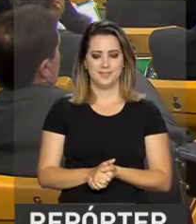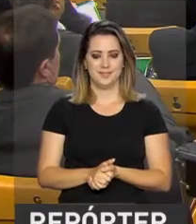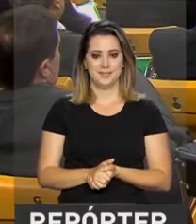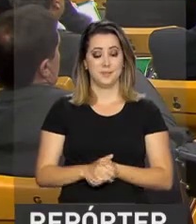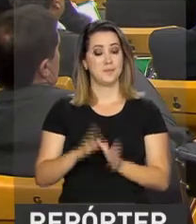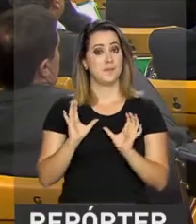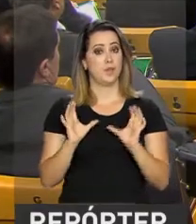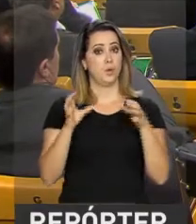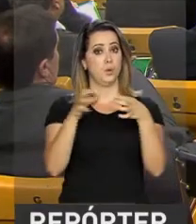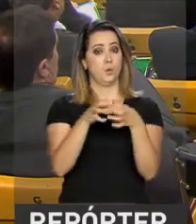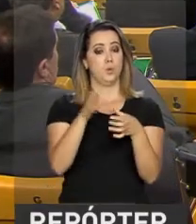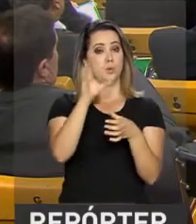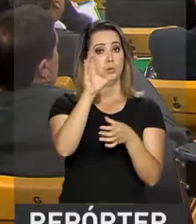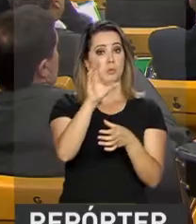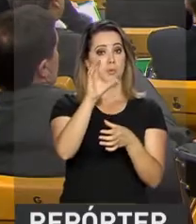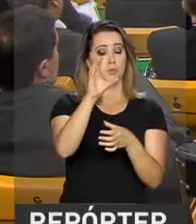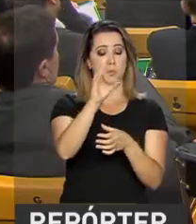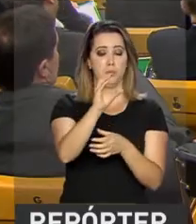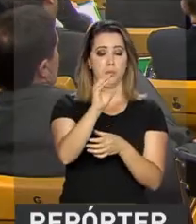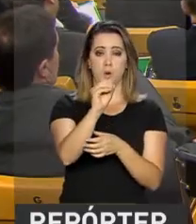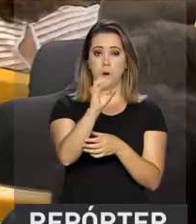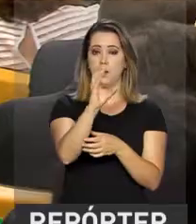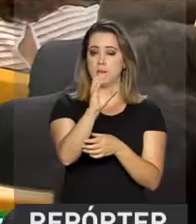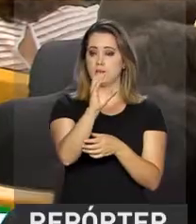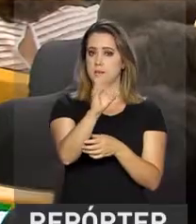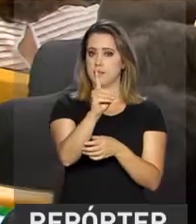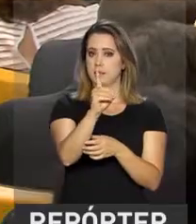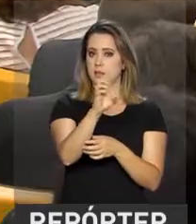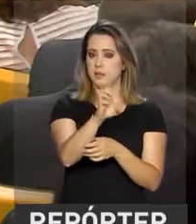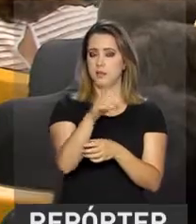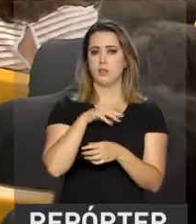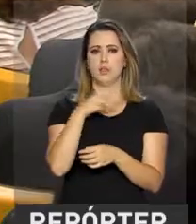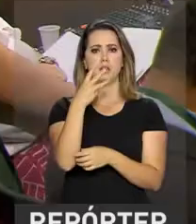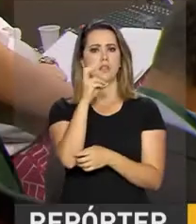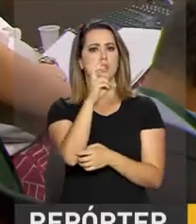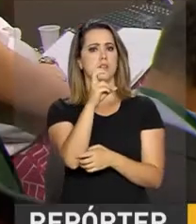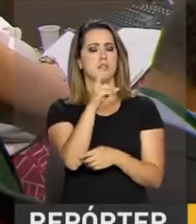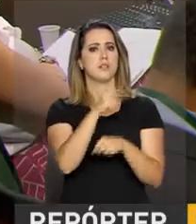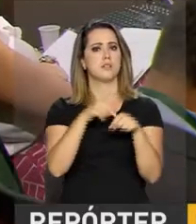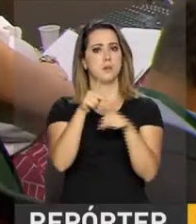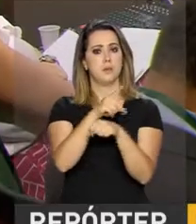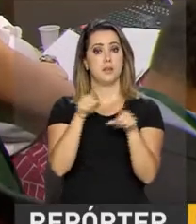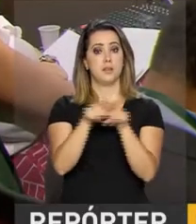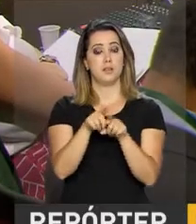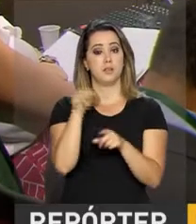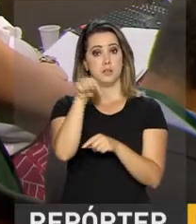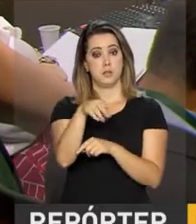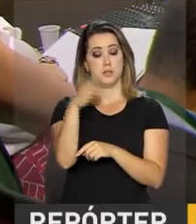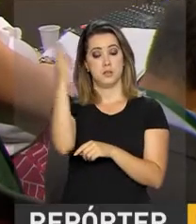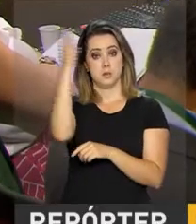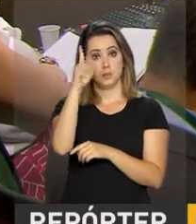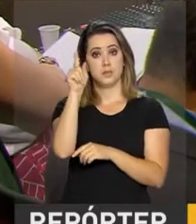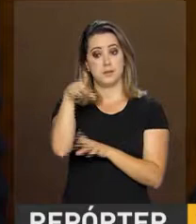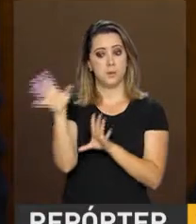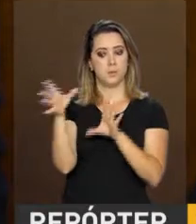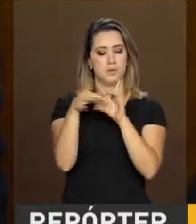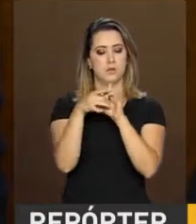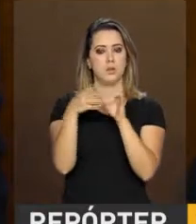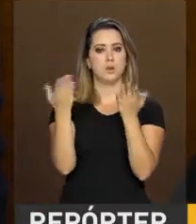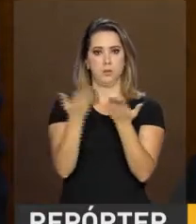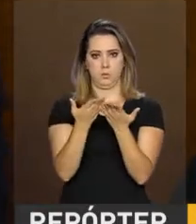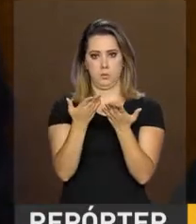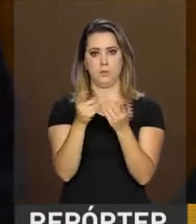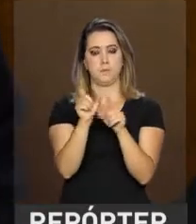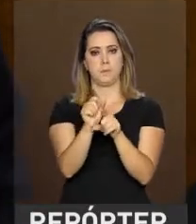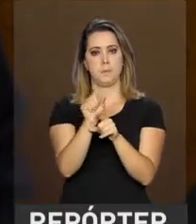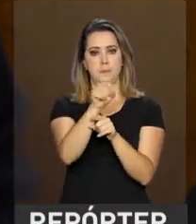A Organização para a Cooperação e Desenvolvimento Econômico conta com 35 membros e o Brasil é considerado um parceiro estratégico. De